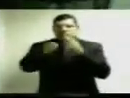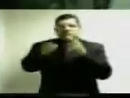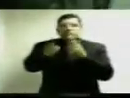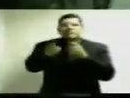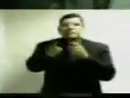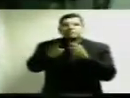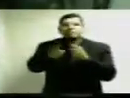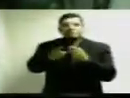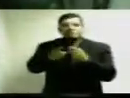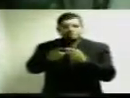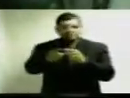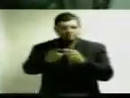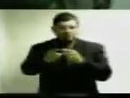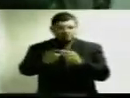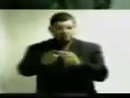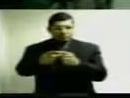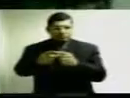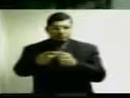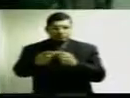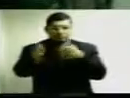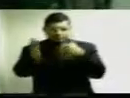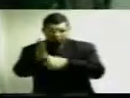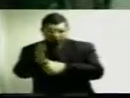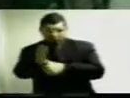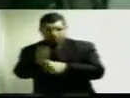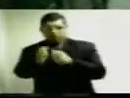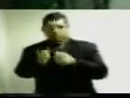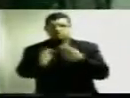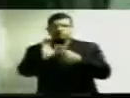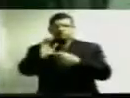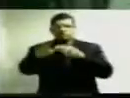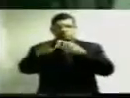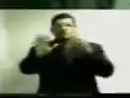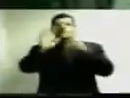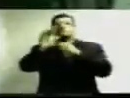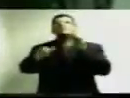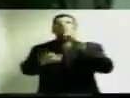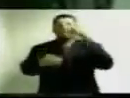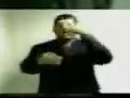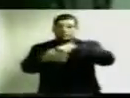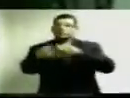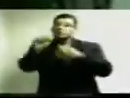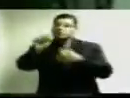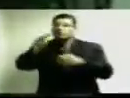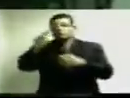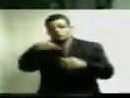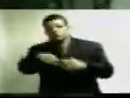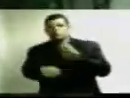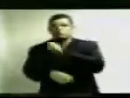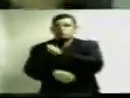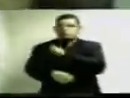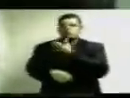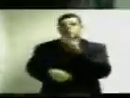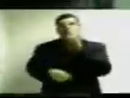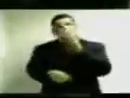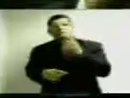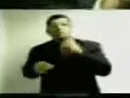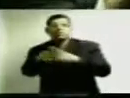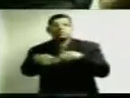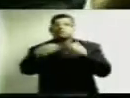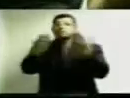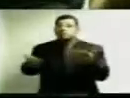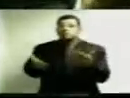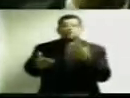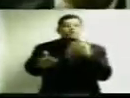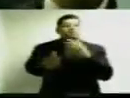lá o digital, que bote no painel para quem votou, sim ou não, número tal, porque